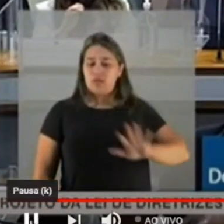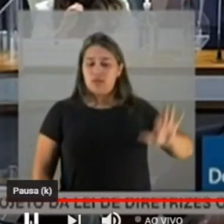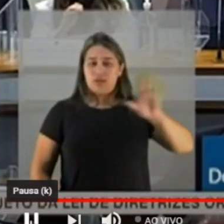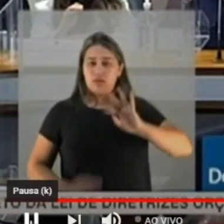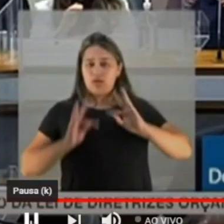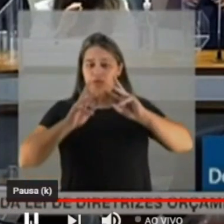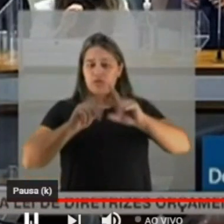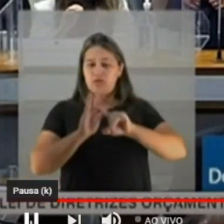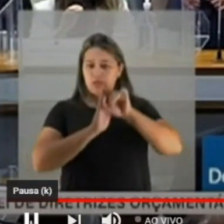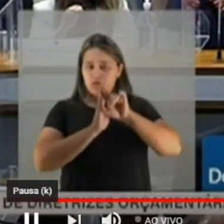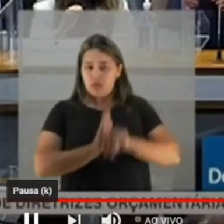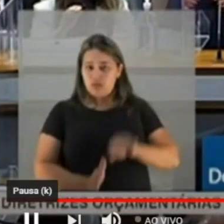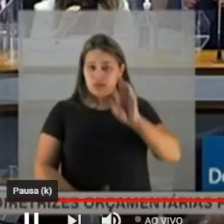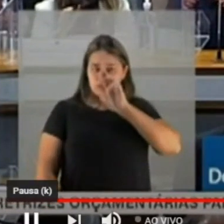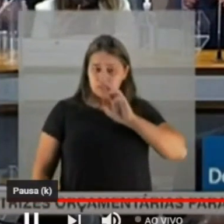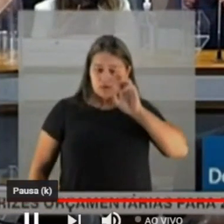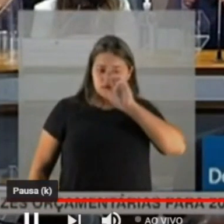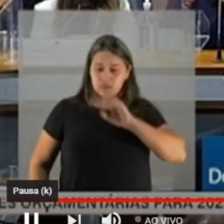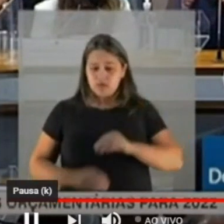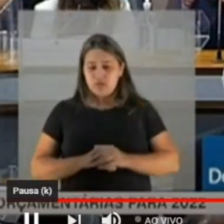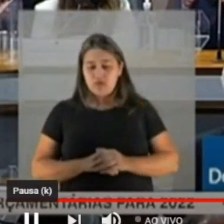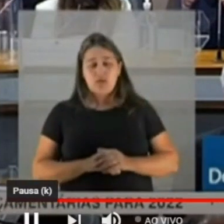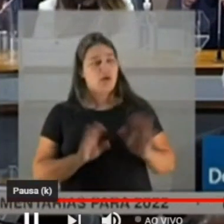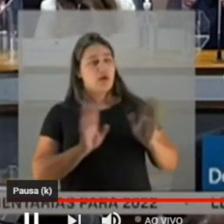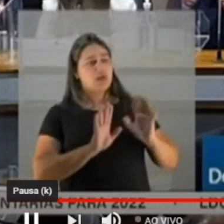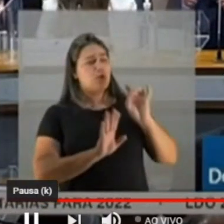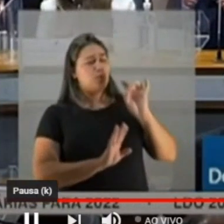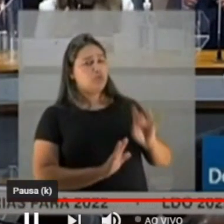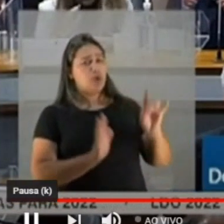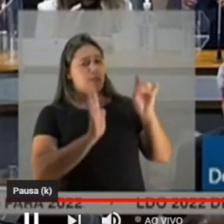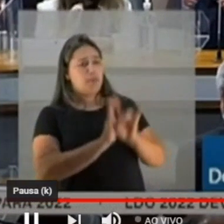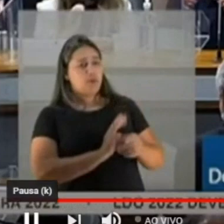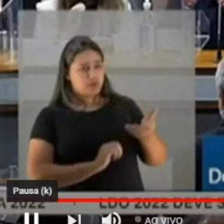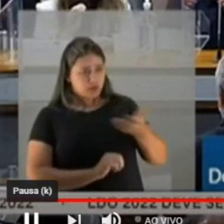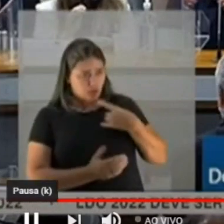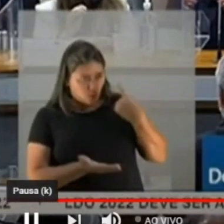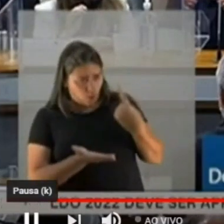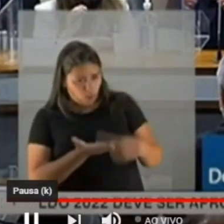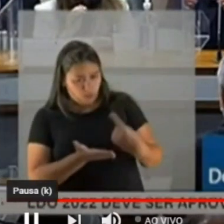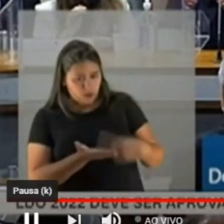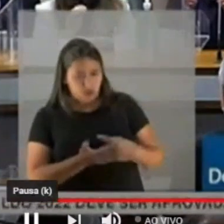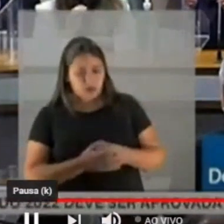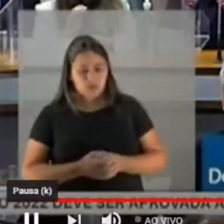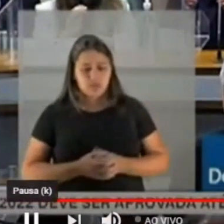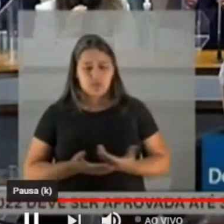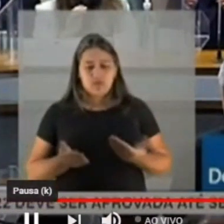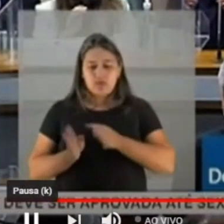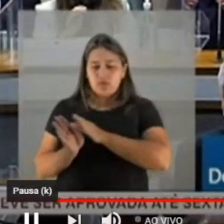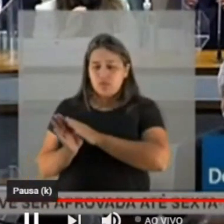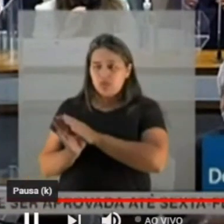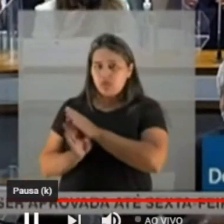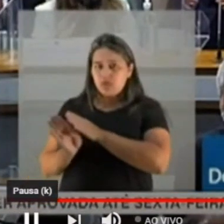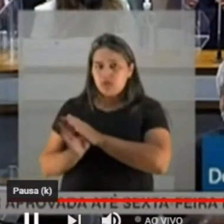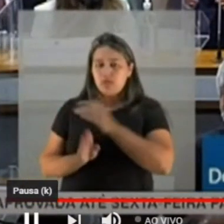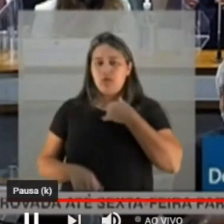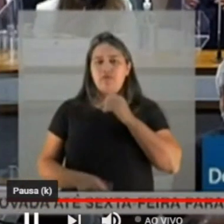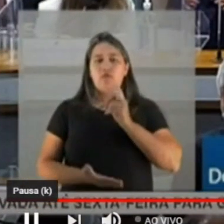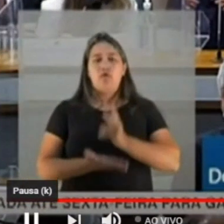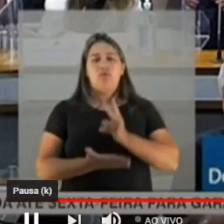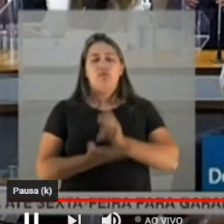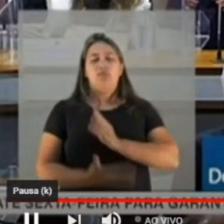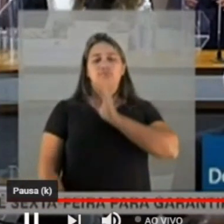fatos. Não, Vossa Excelência, eu só estou perguntando se Vossa Excelência gostaria de prestar esse compromisso. Por orientação do meu advogado, eu vou permanecer em